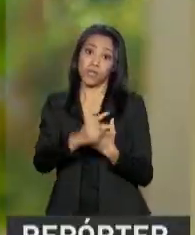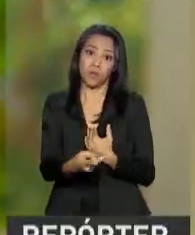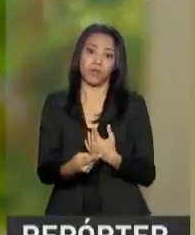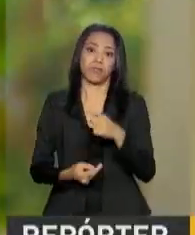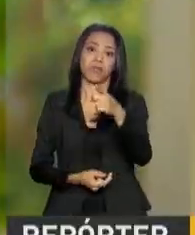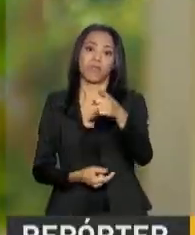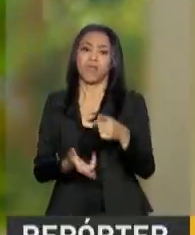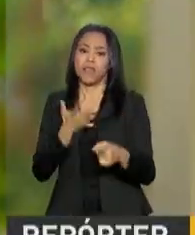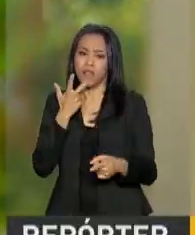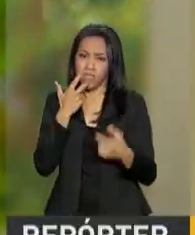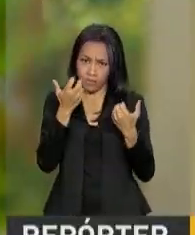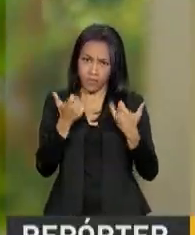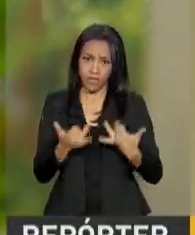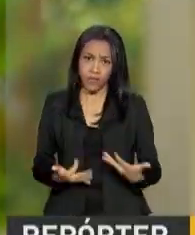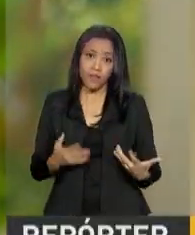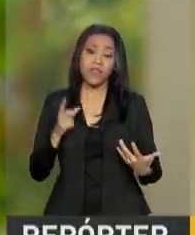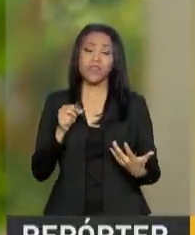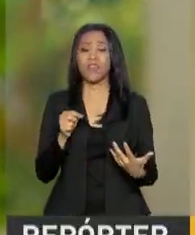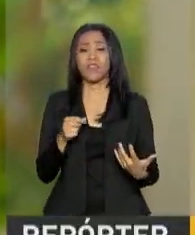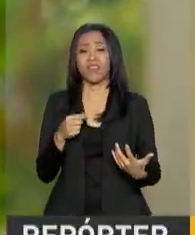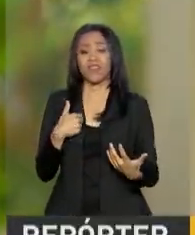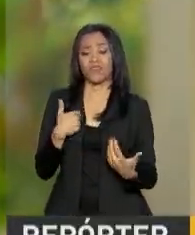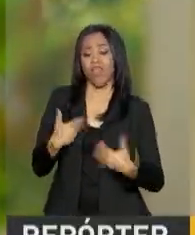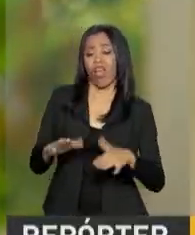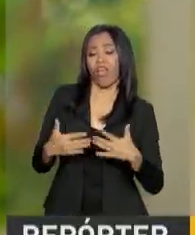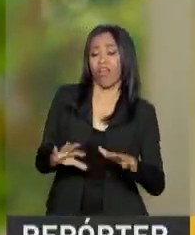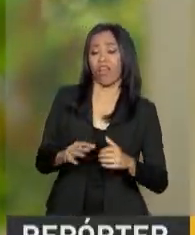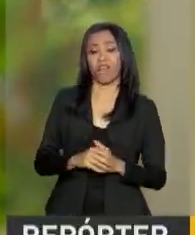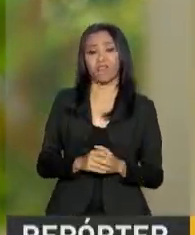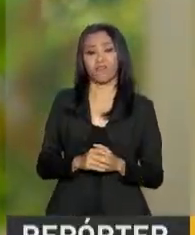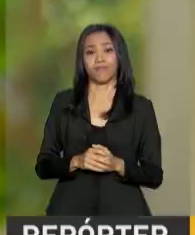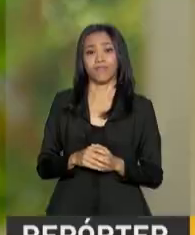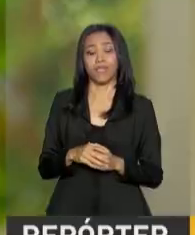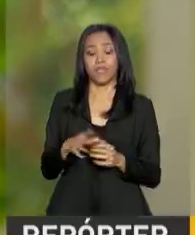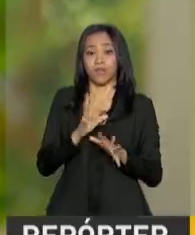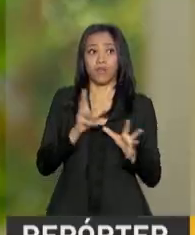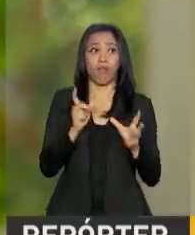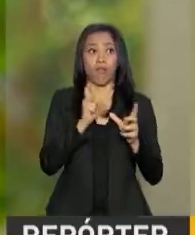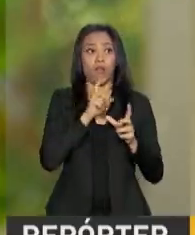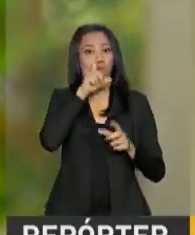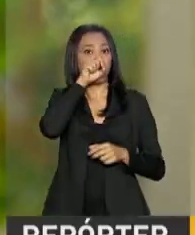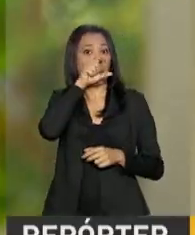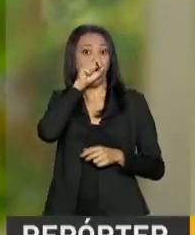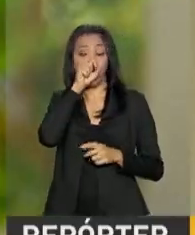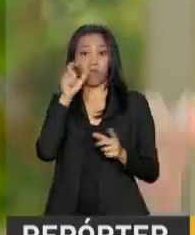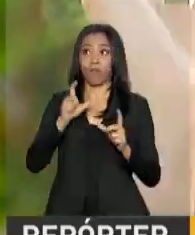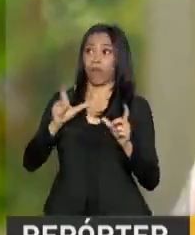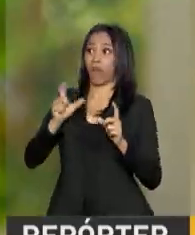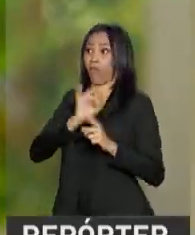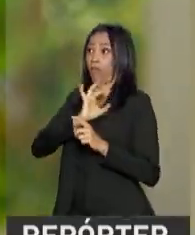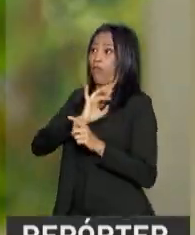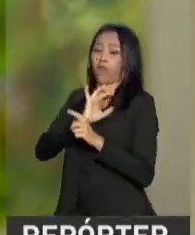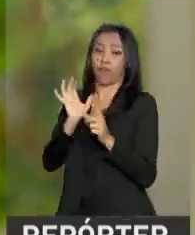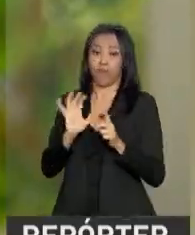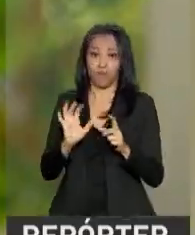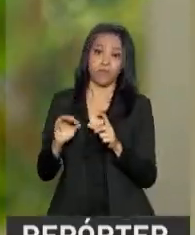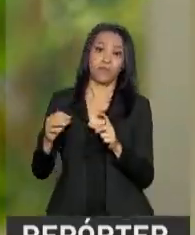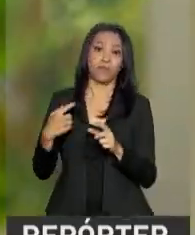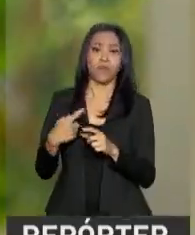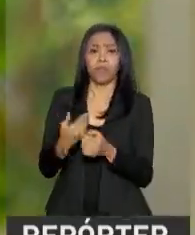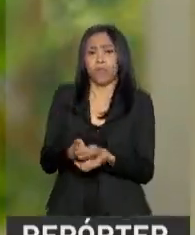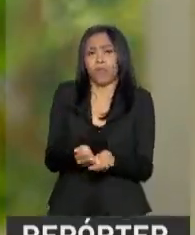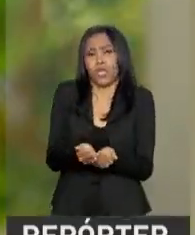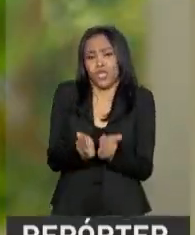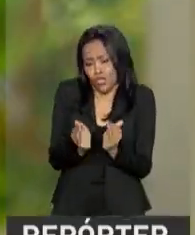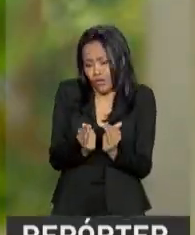tratados com comportamentos estereotipados outros é é bes